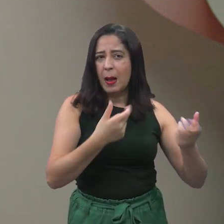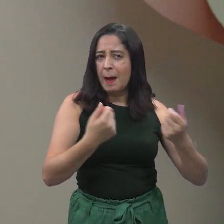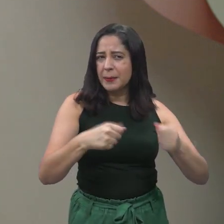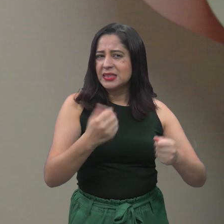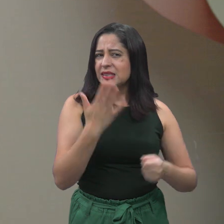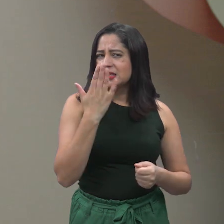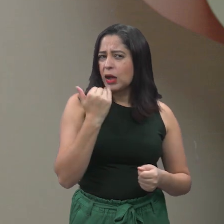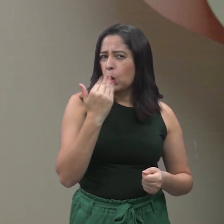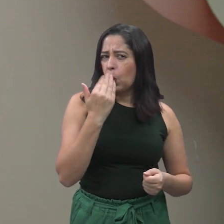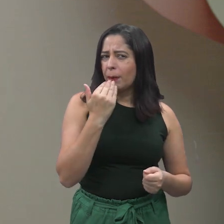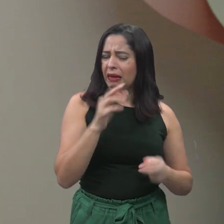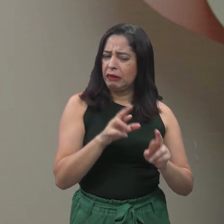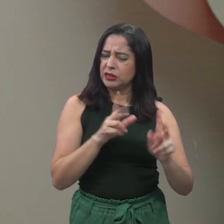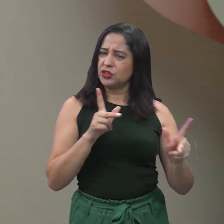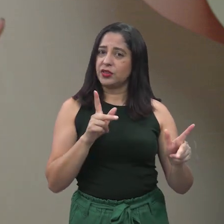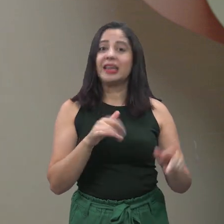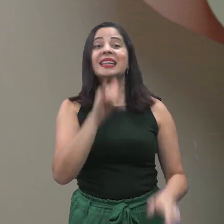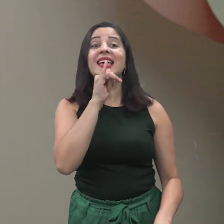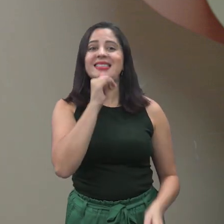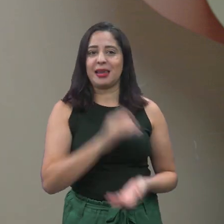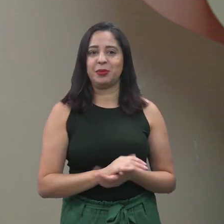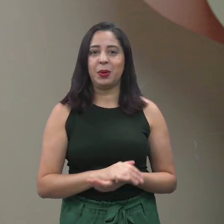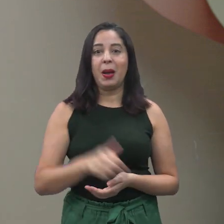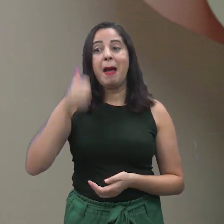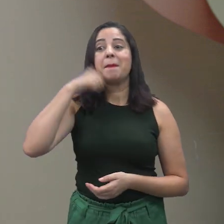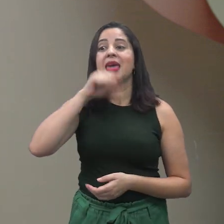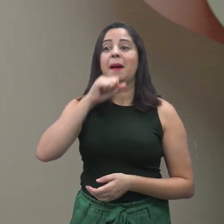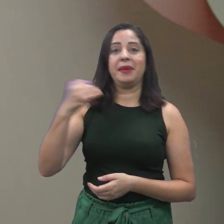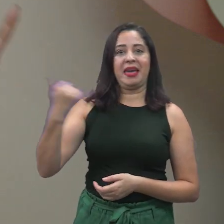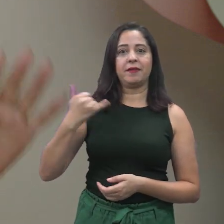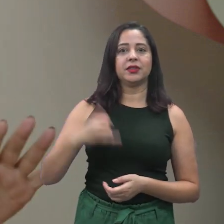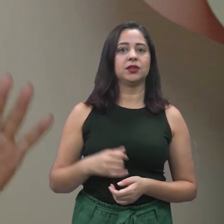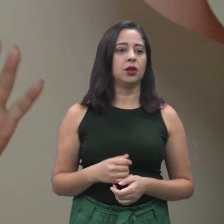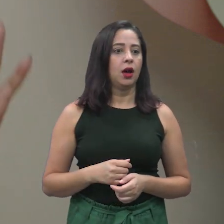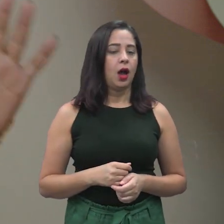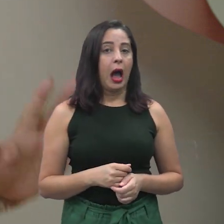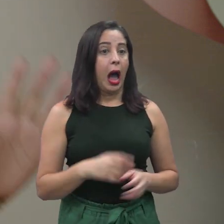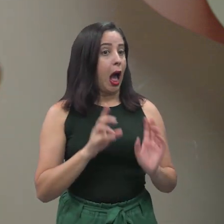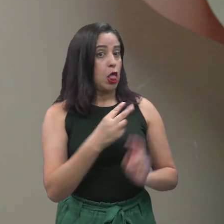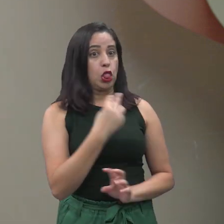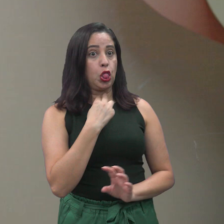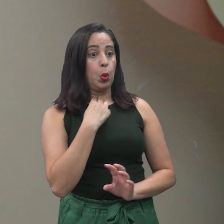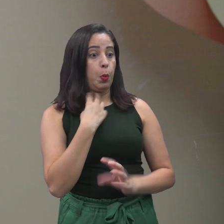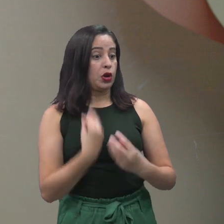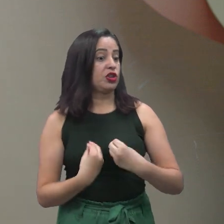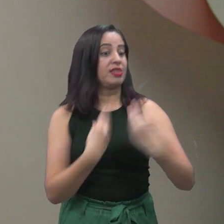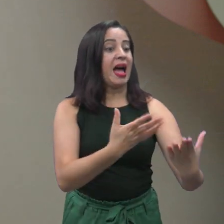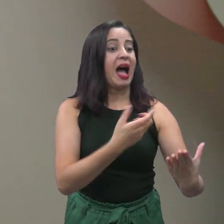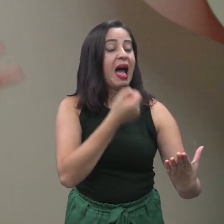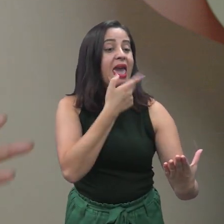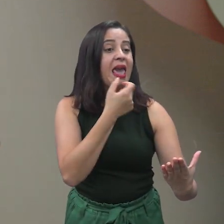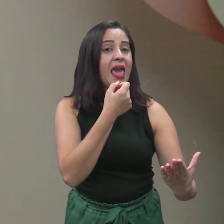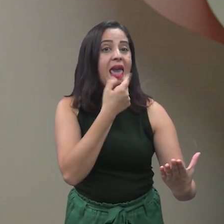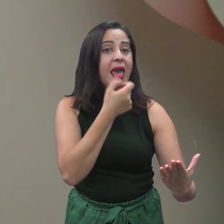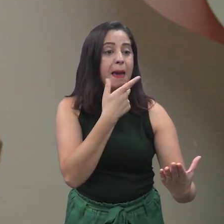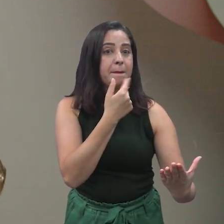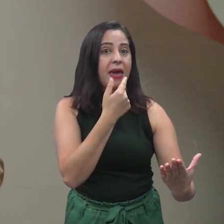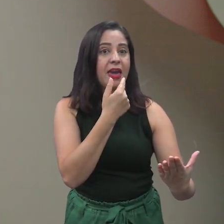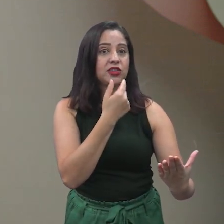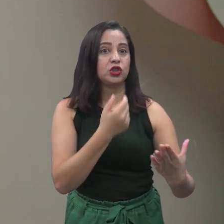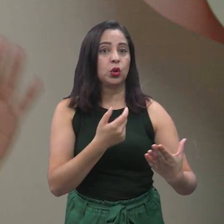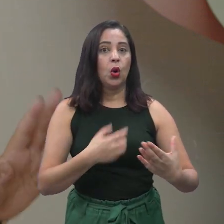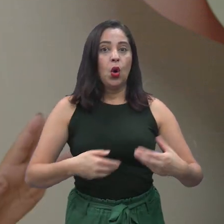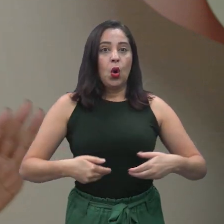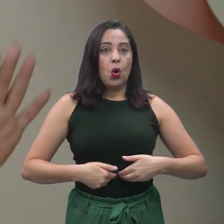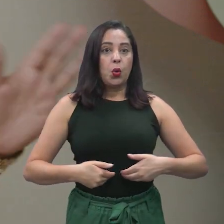ser uma alimentação diferenciada para a criança? Por exemplo, eu sempre escutei falar assim, não dá antibiótico para a menina antes dela comer. Não pode dar antibiótico com o